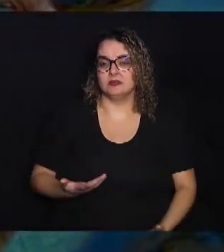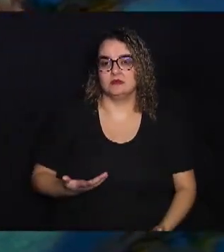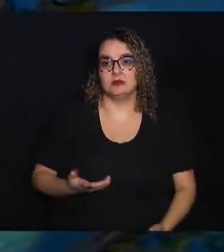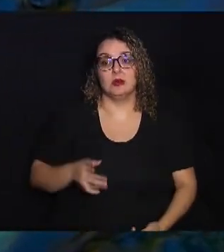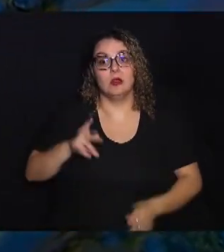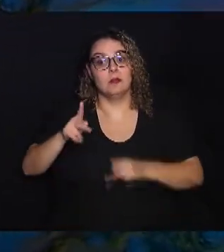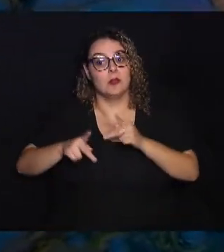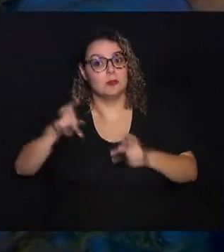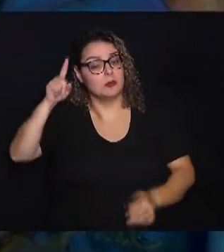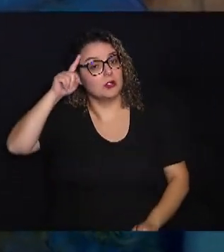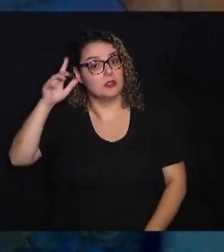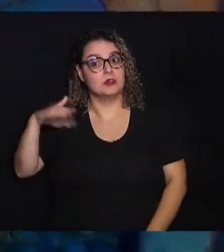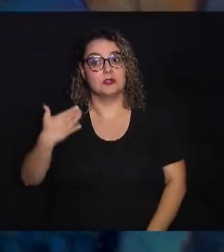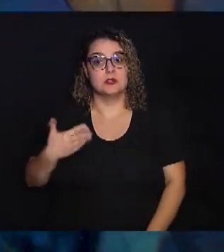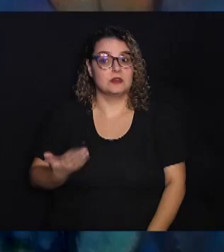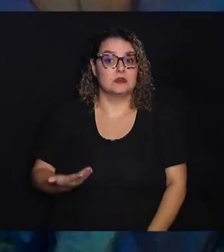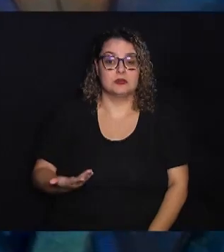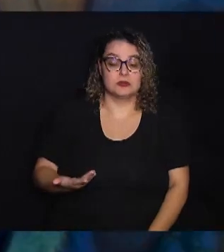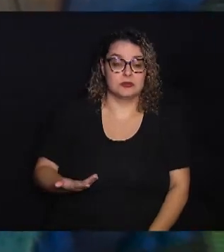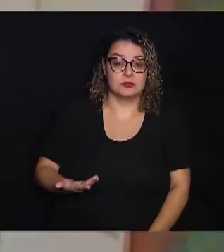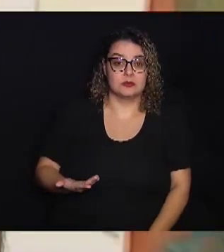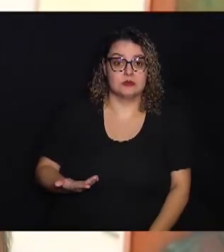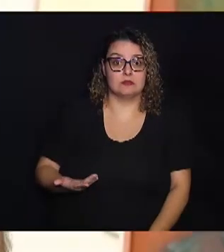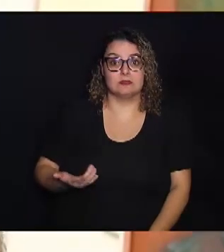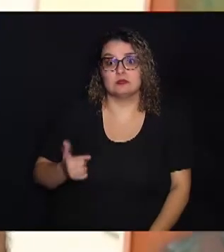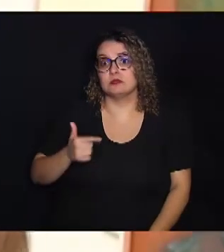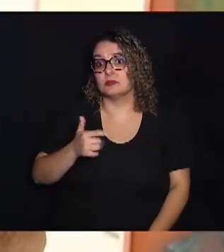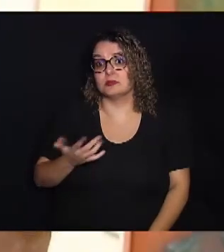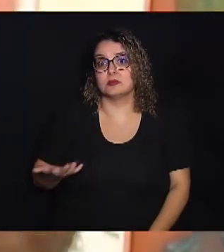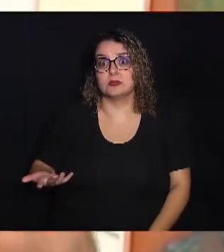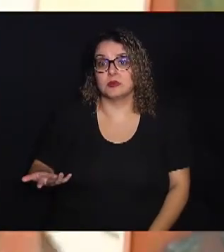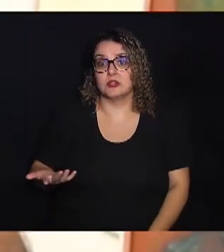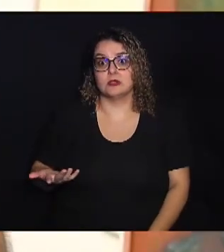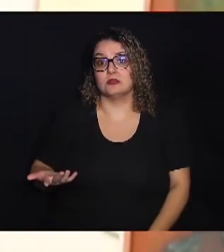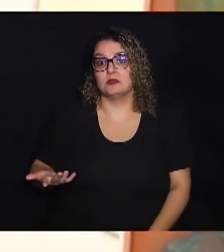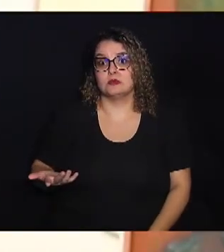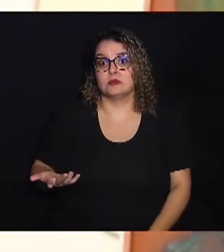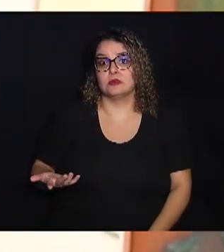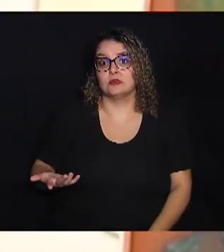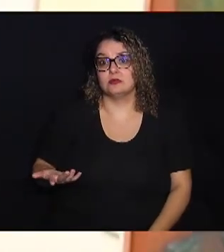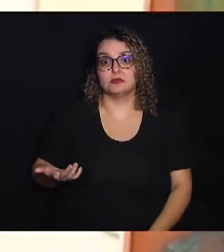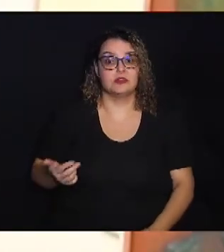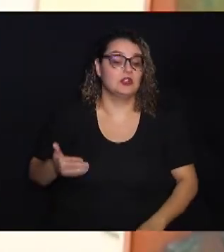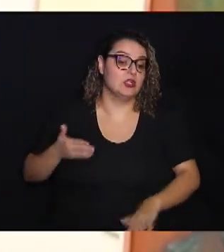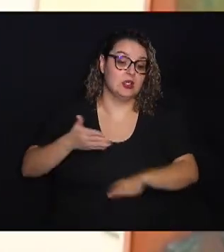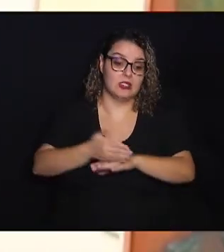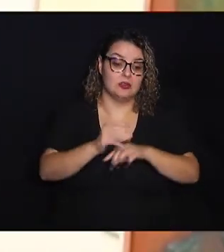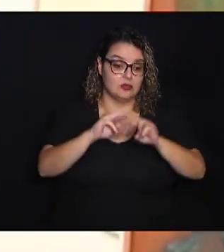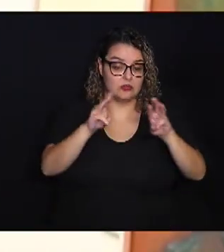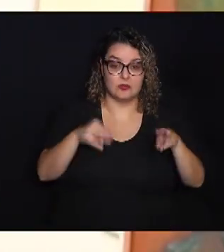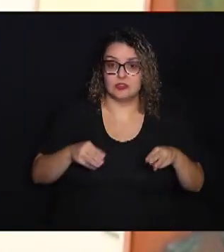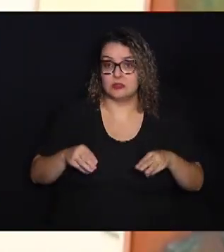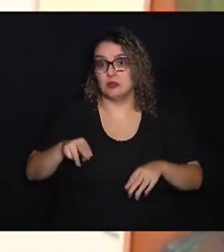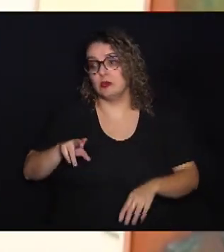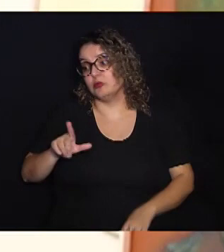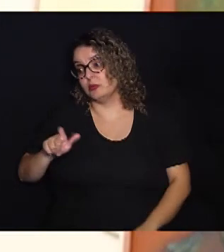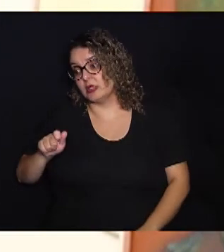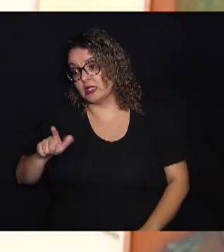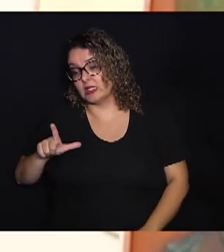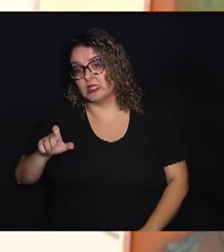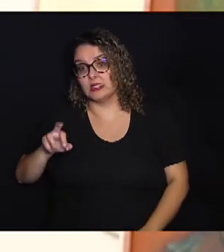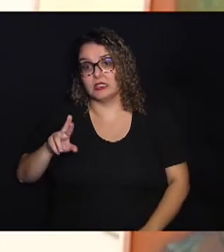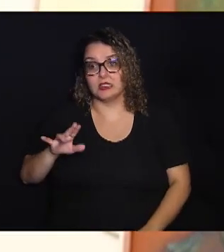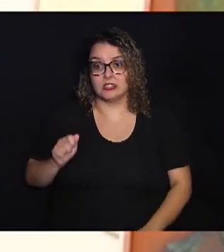do seu dia a dia que não tinha, às vezes, se inibido em uma galeria ou em um museu. E aí eu